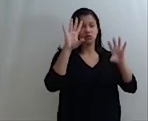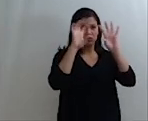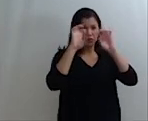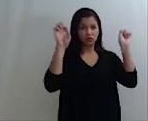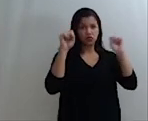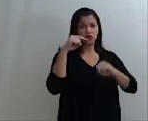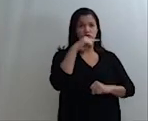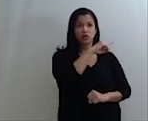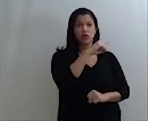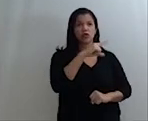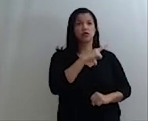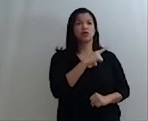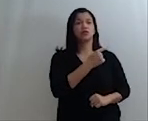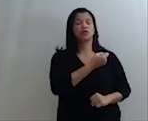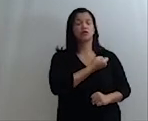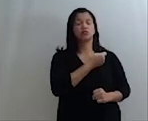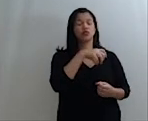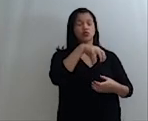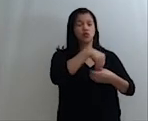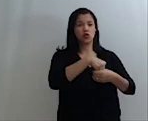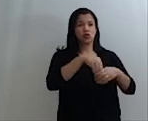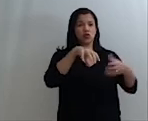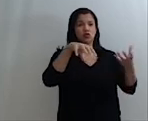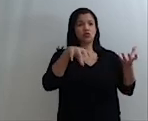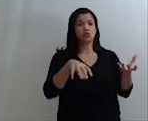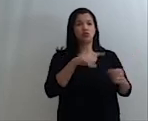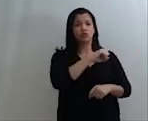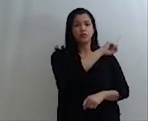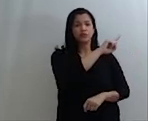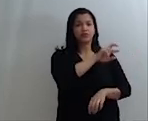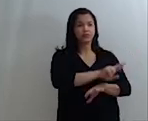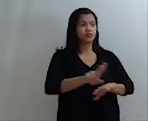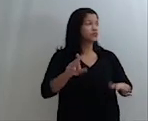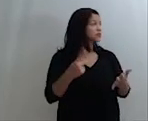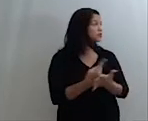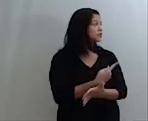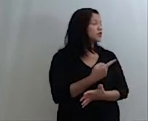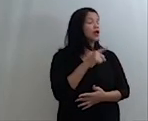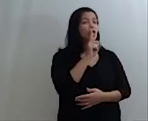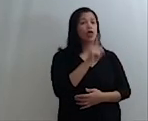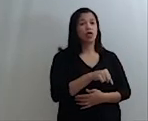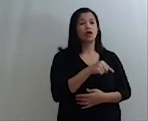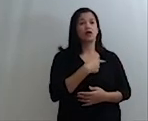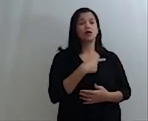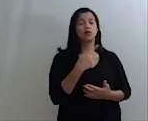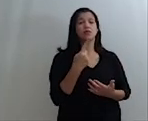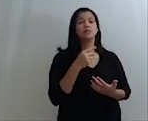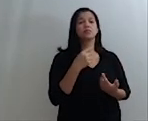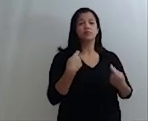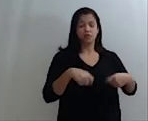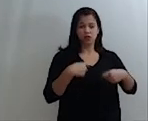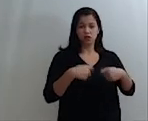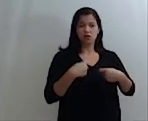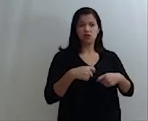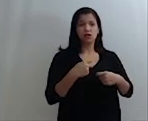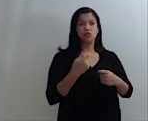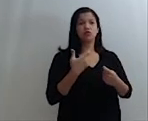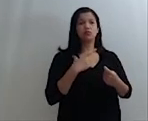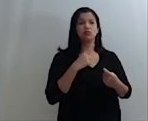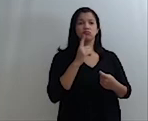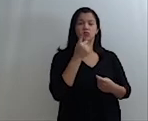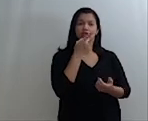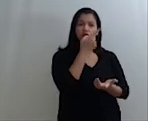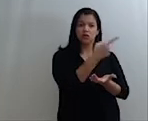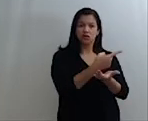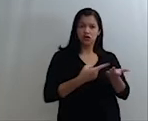HC 469 563 relatoria do Sebastião Rei Júnior que reconheceu eh a absolvição eh declarou absolvição por contto da